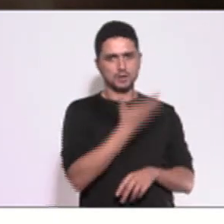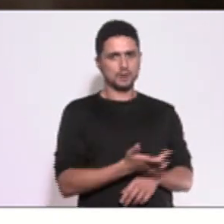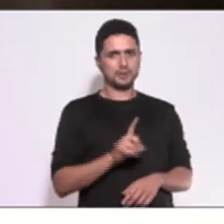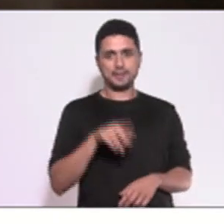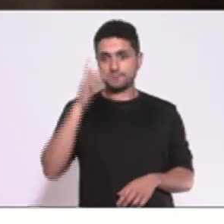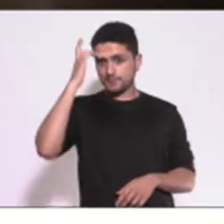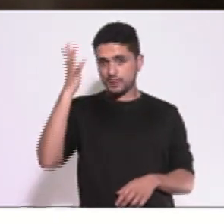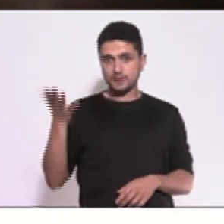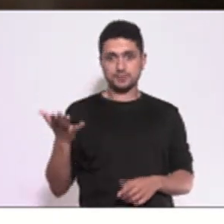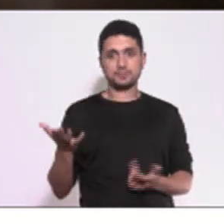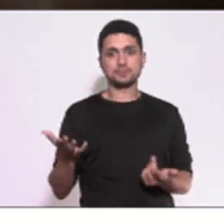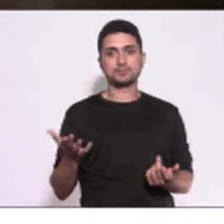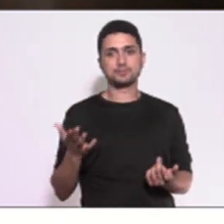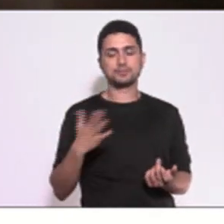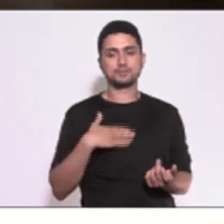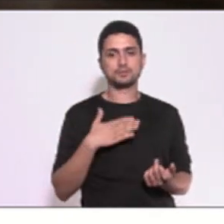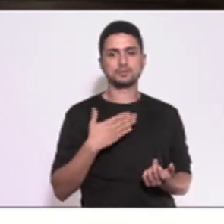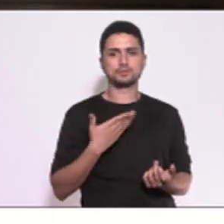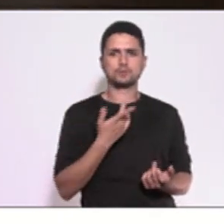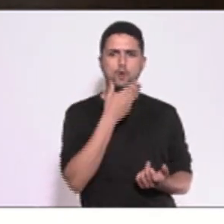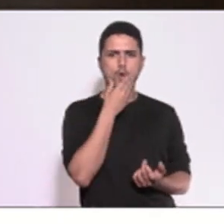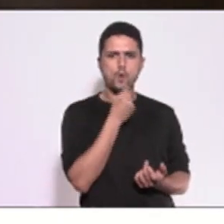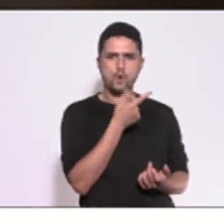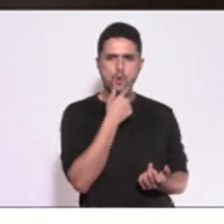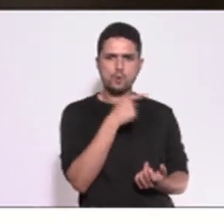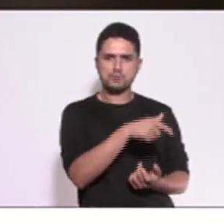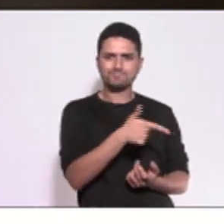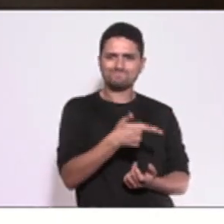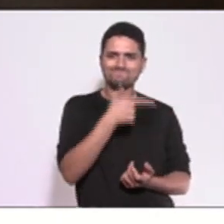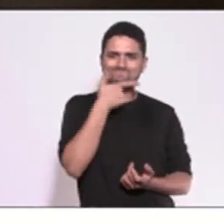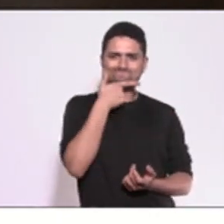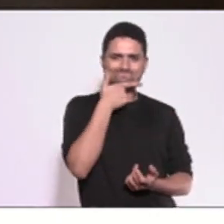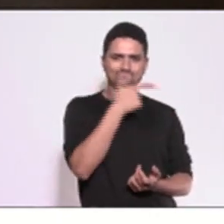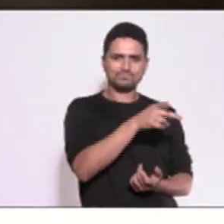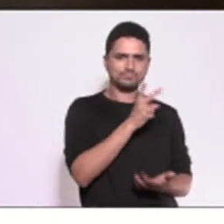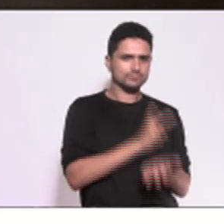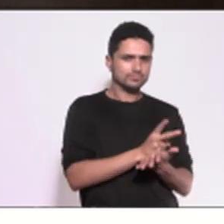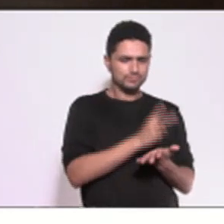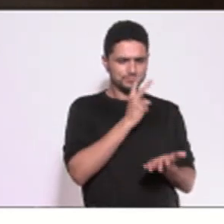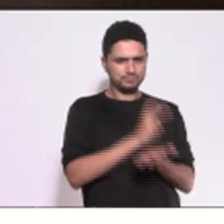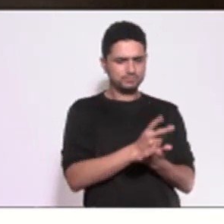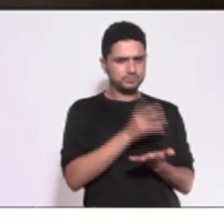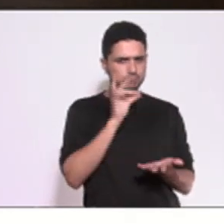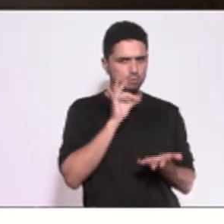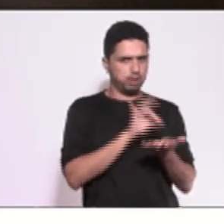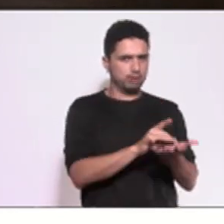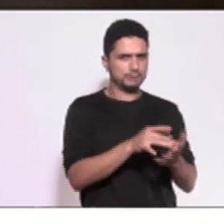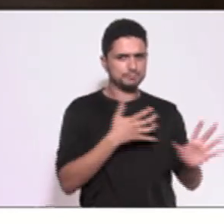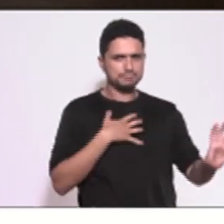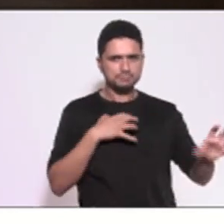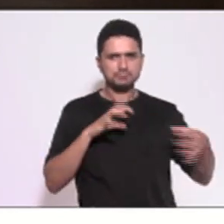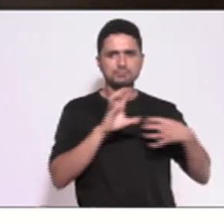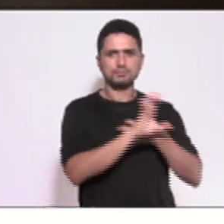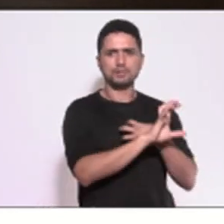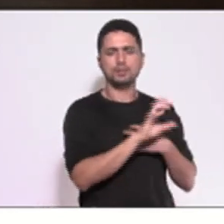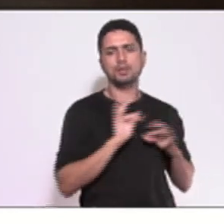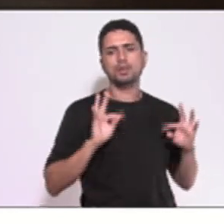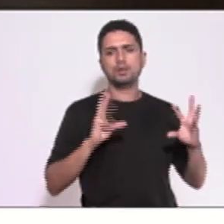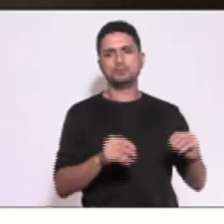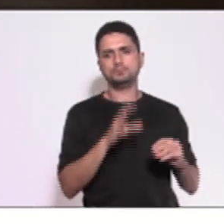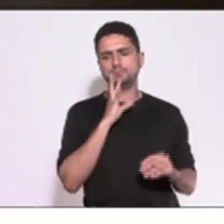fácil. Um amigo autêntico, generoso e solidário a todos que o conhecem e são seus amigos